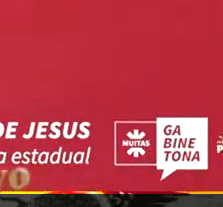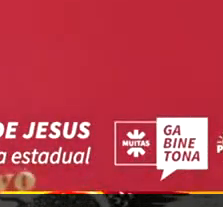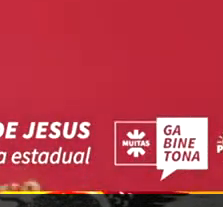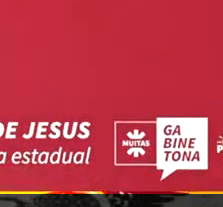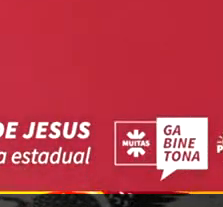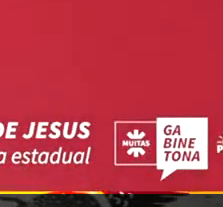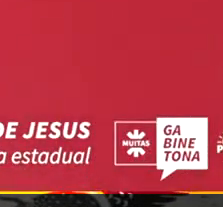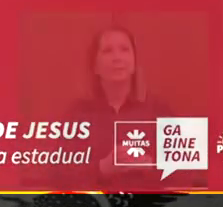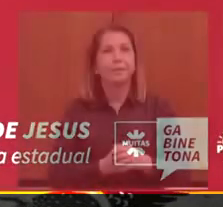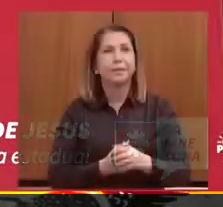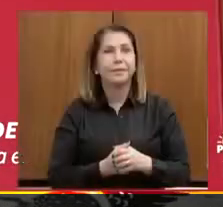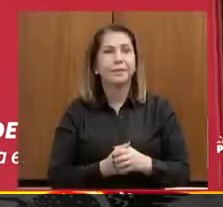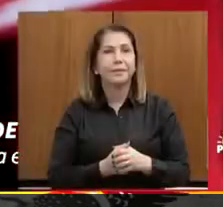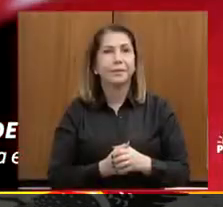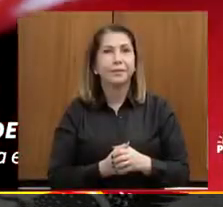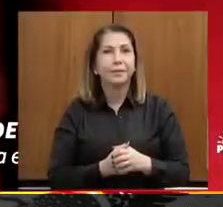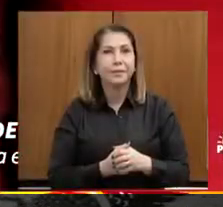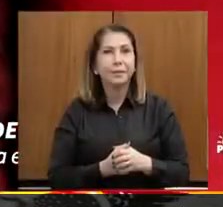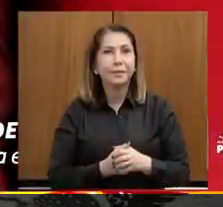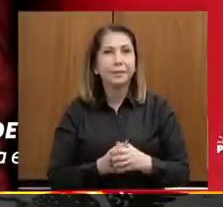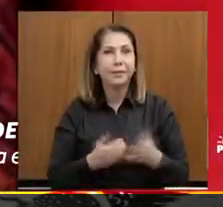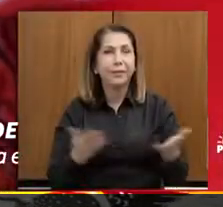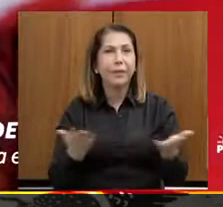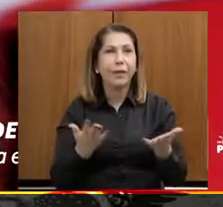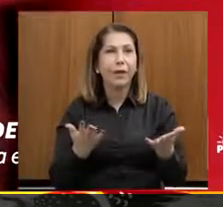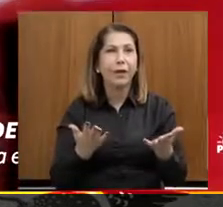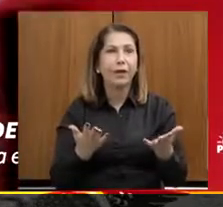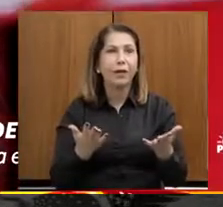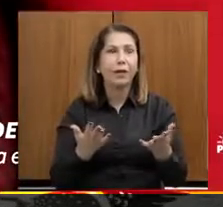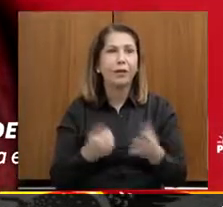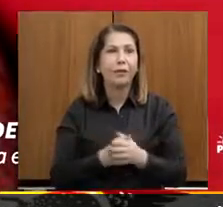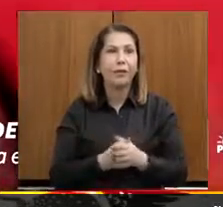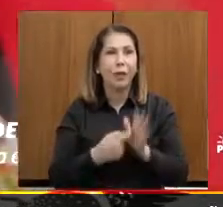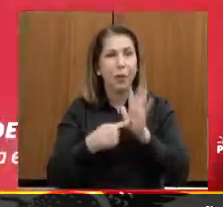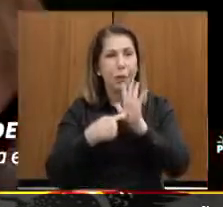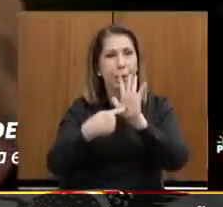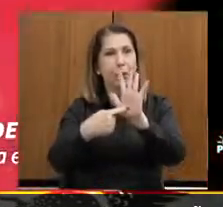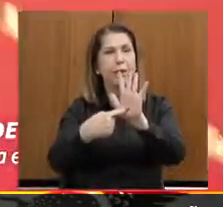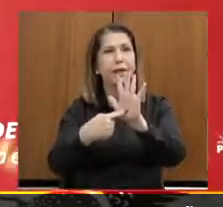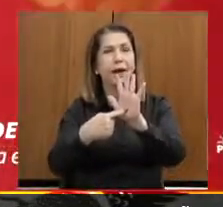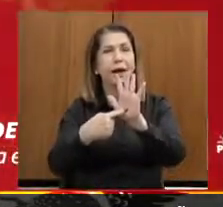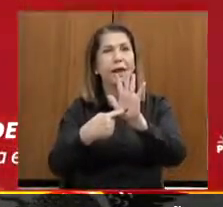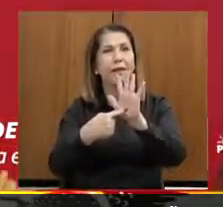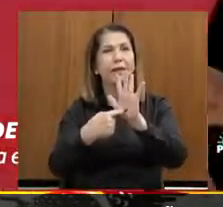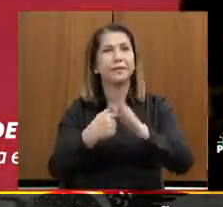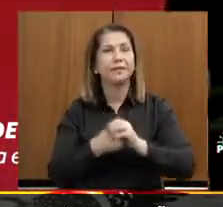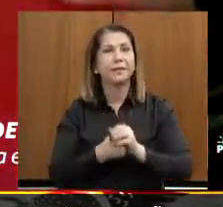e volto de novo a mostrar esse